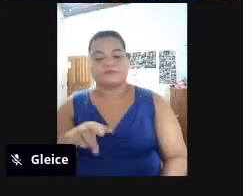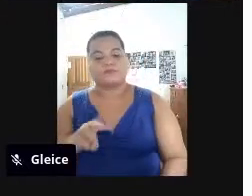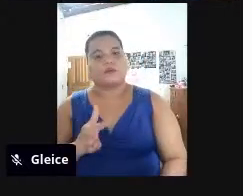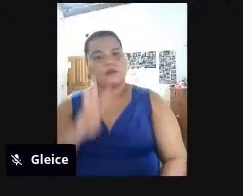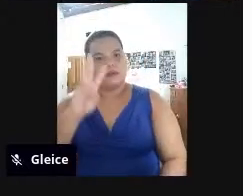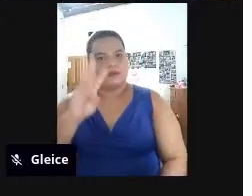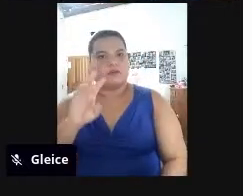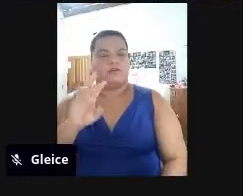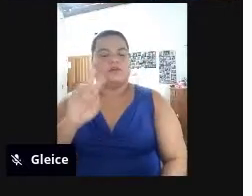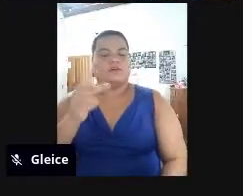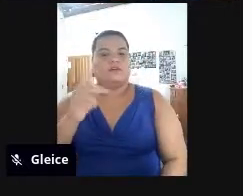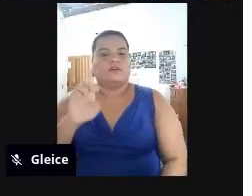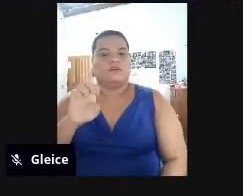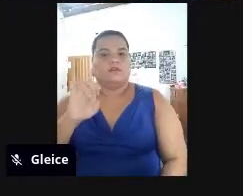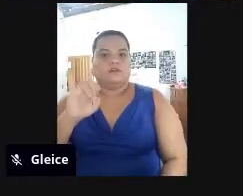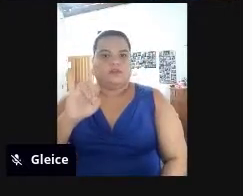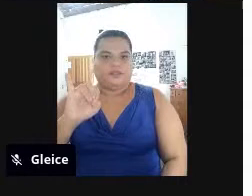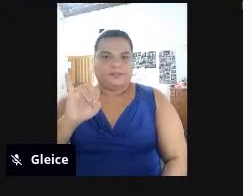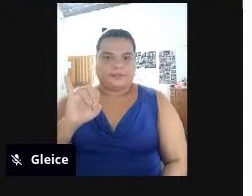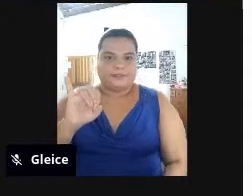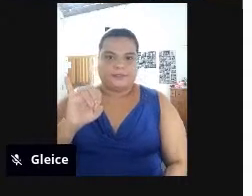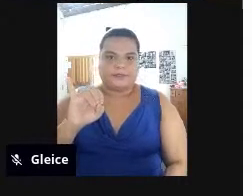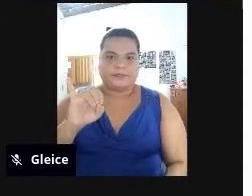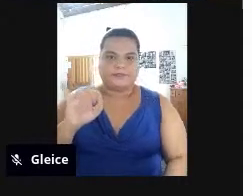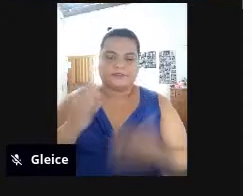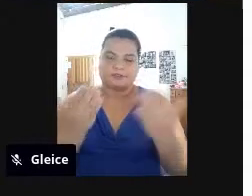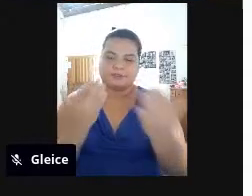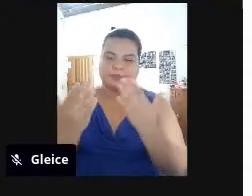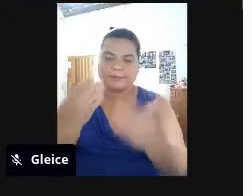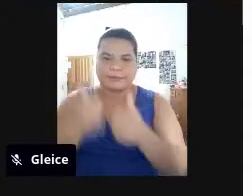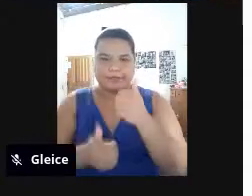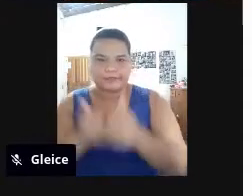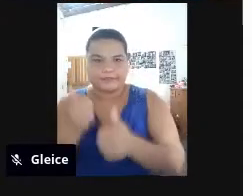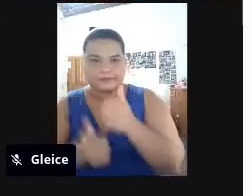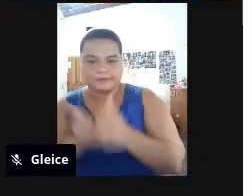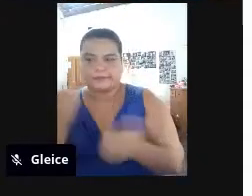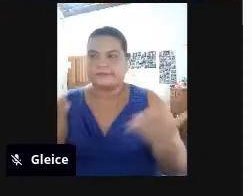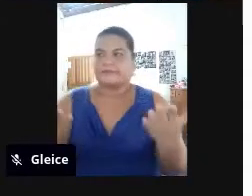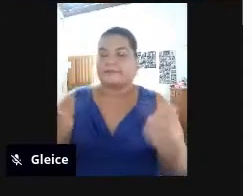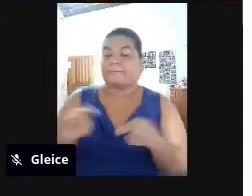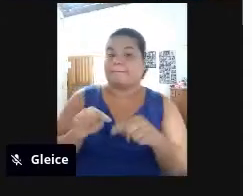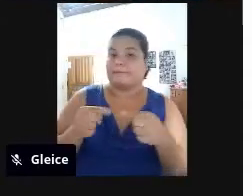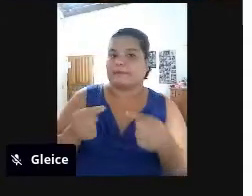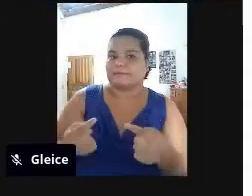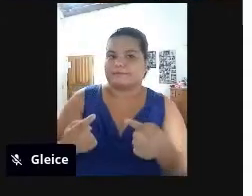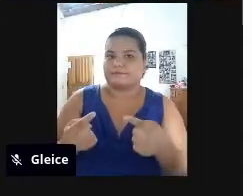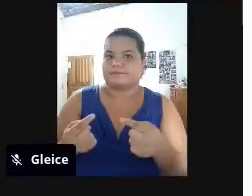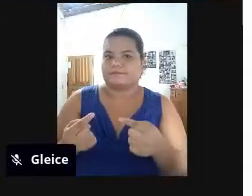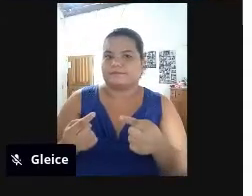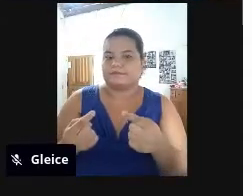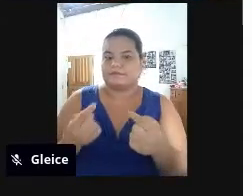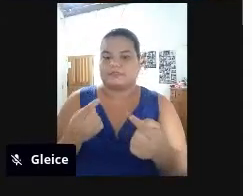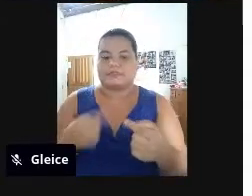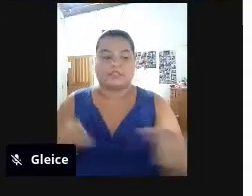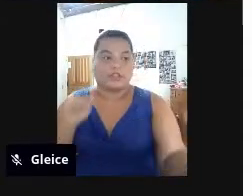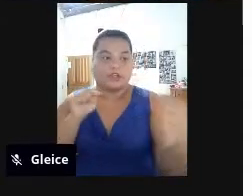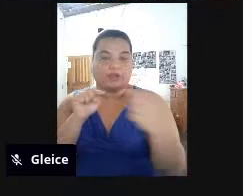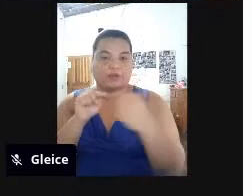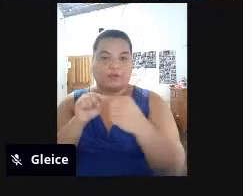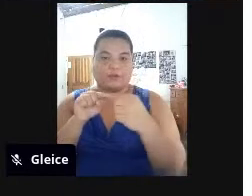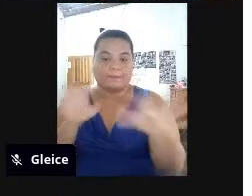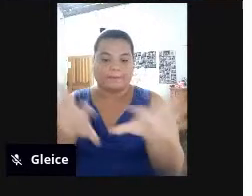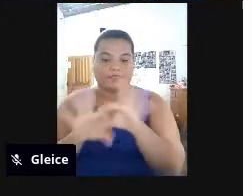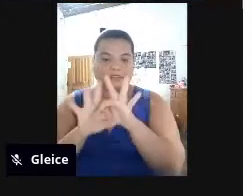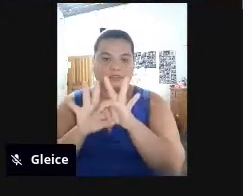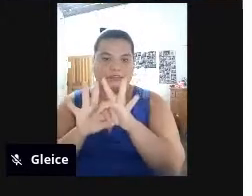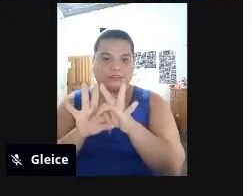gente compara com a proteína do arroz, mas quando a gente faz a combinação da proteína